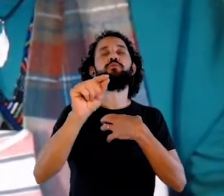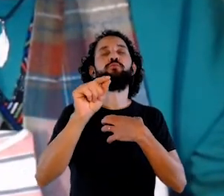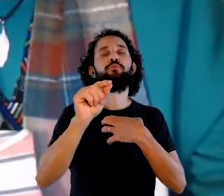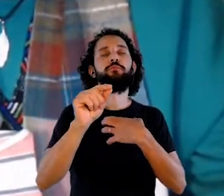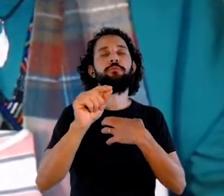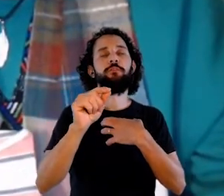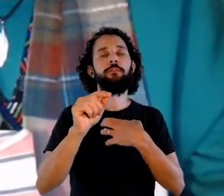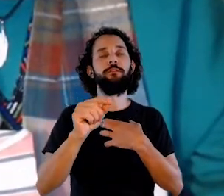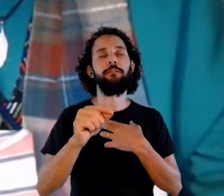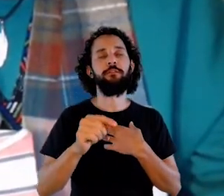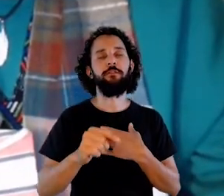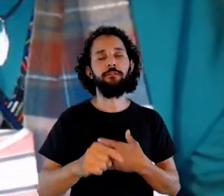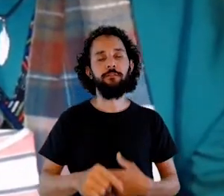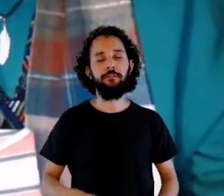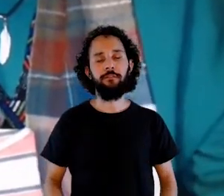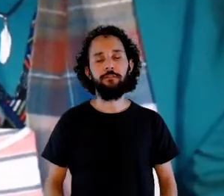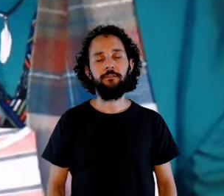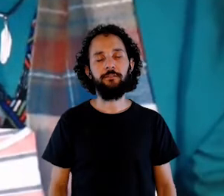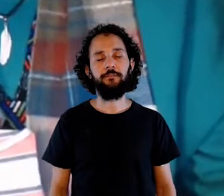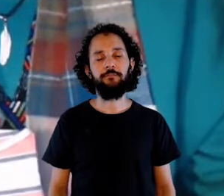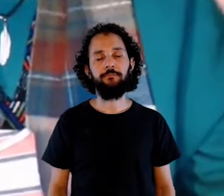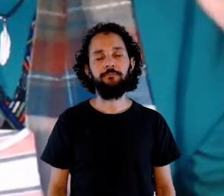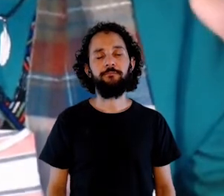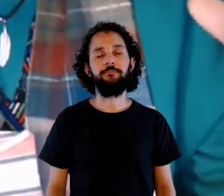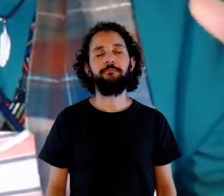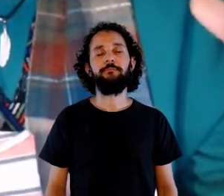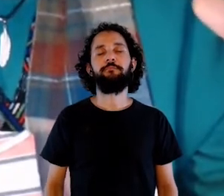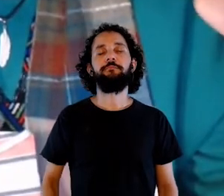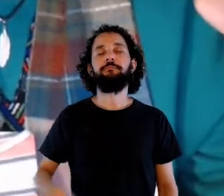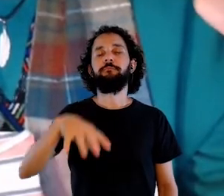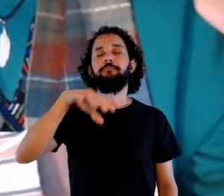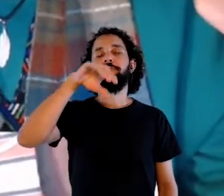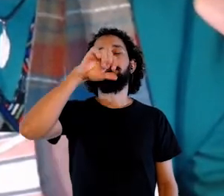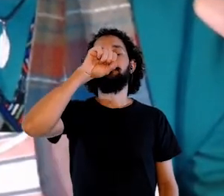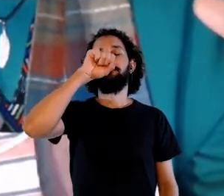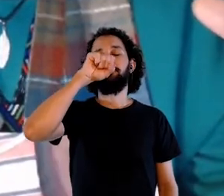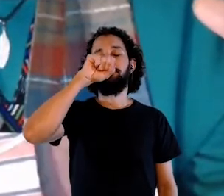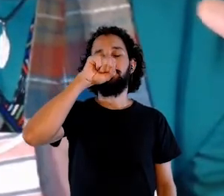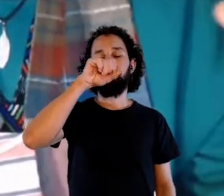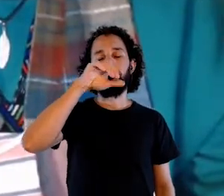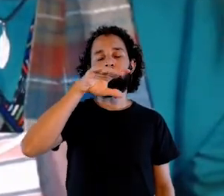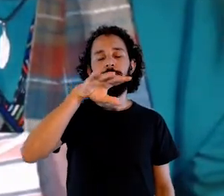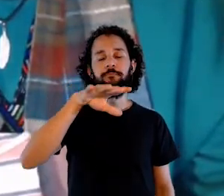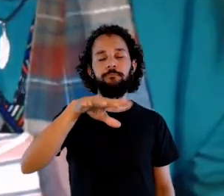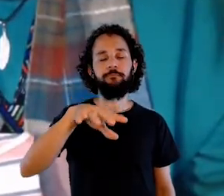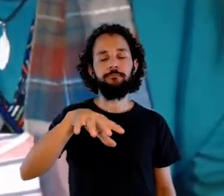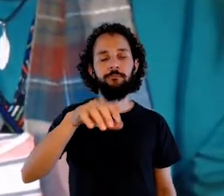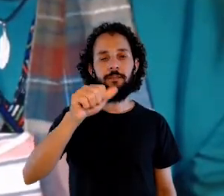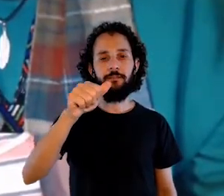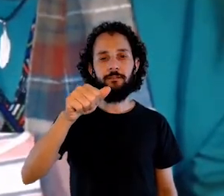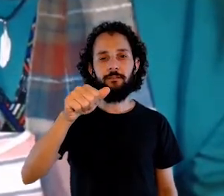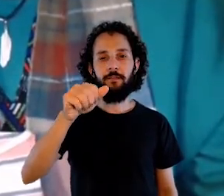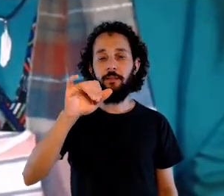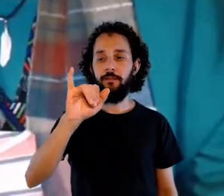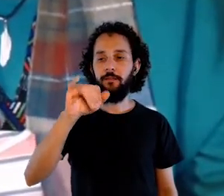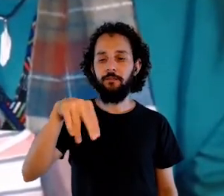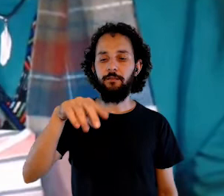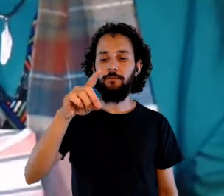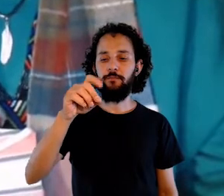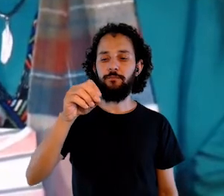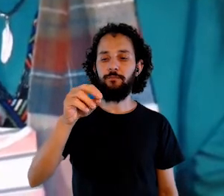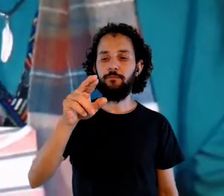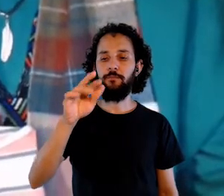profundo e sente. Essas endorfinas, né, que vão saindo através do riso.